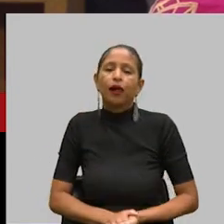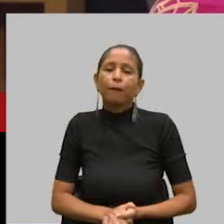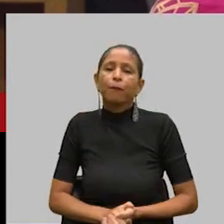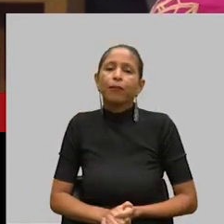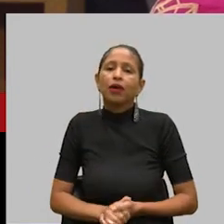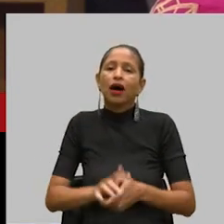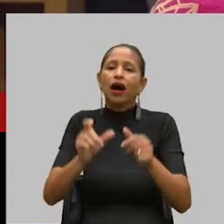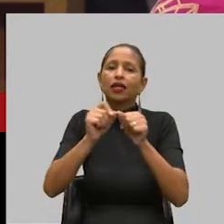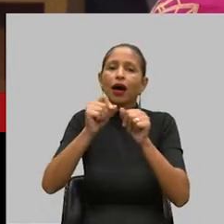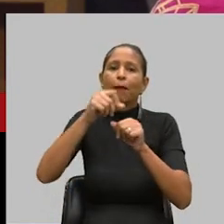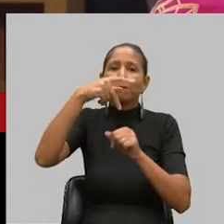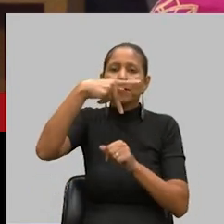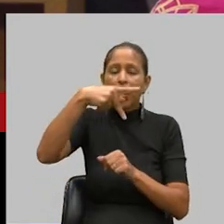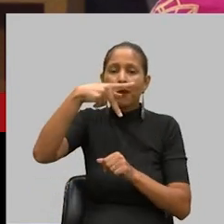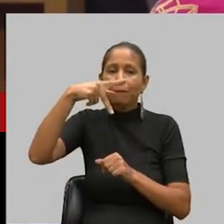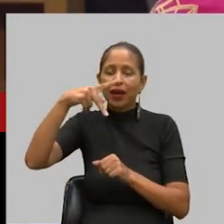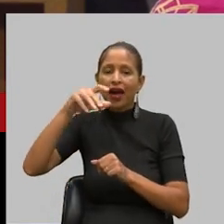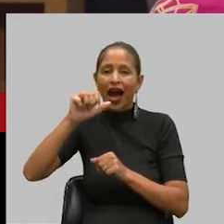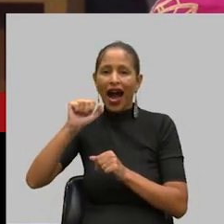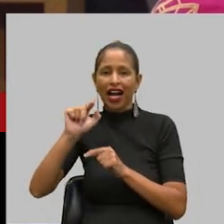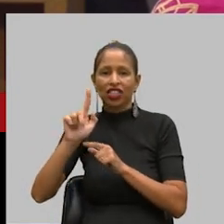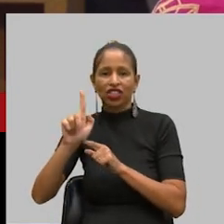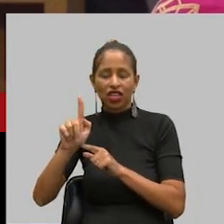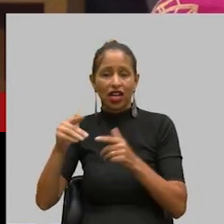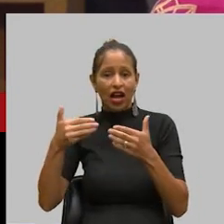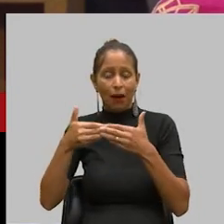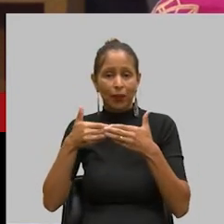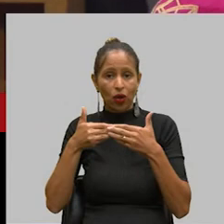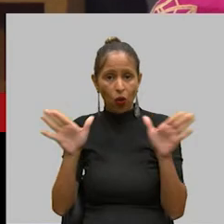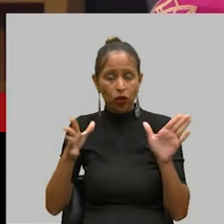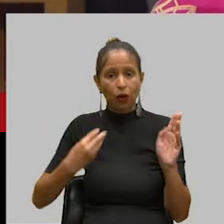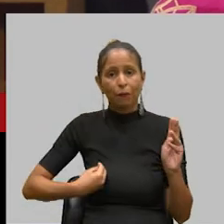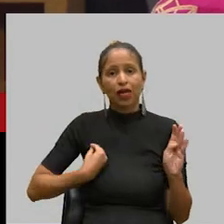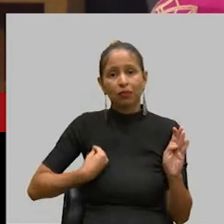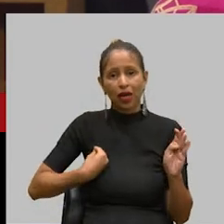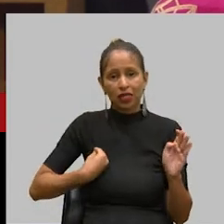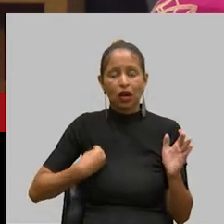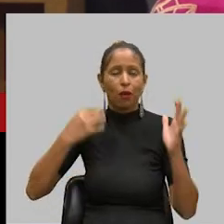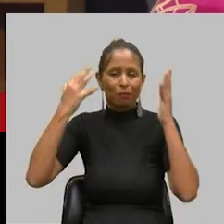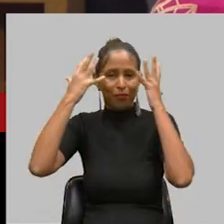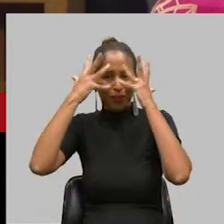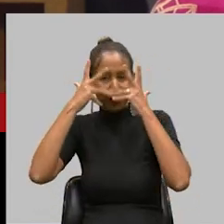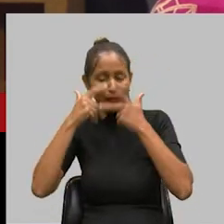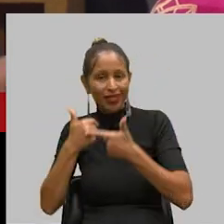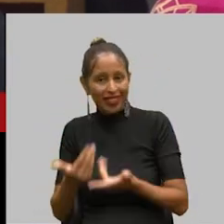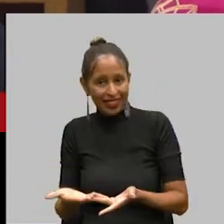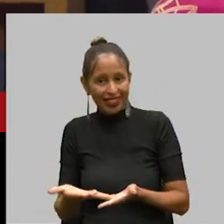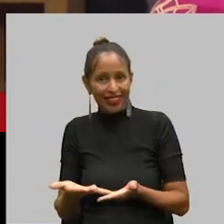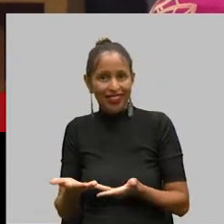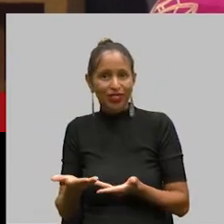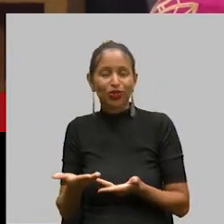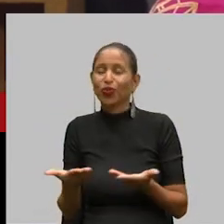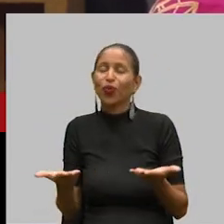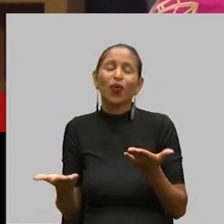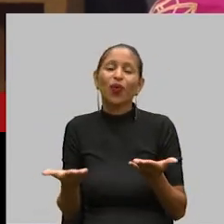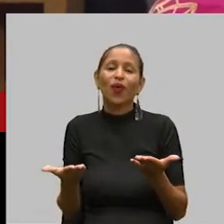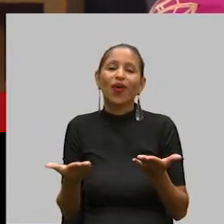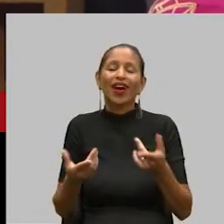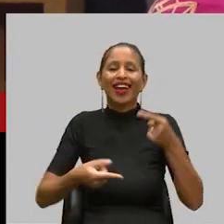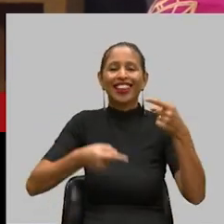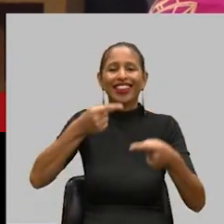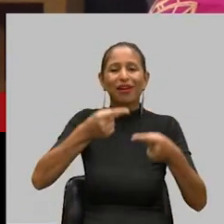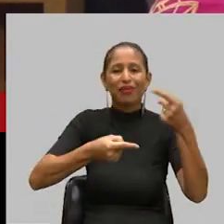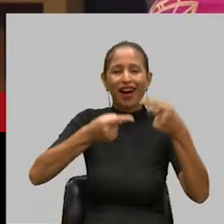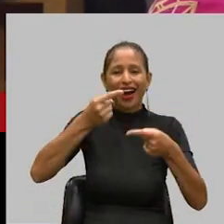ações do ppag que abrem hoje com a participação desse bonito e vamos dizer assim debate